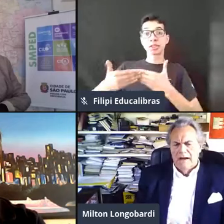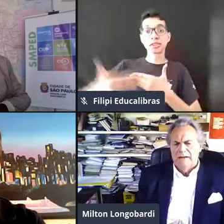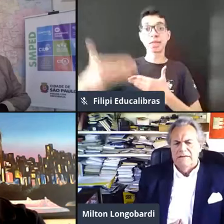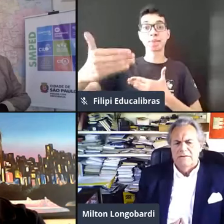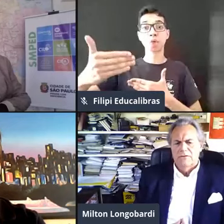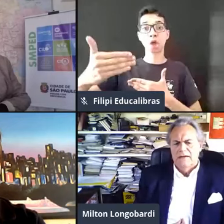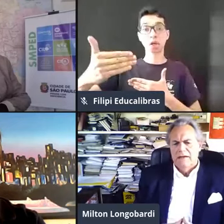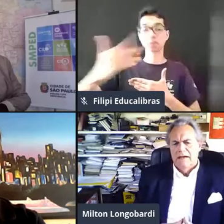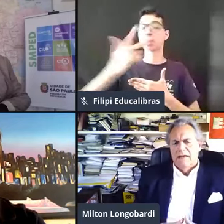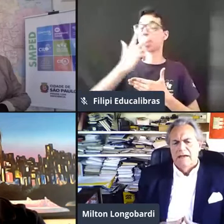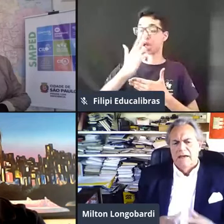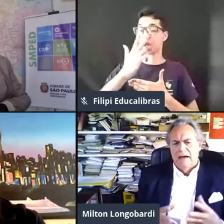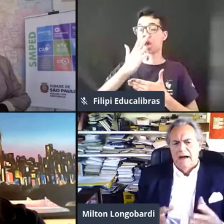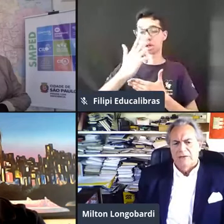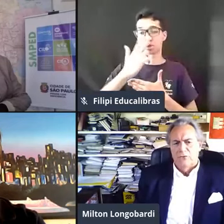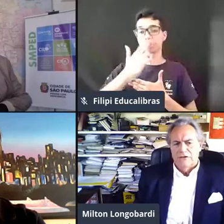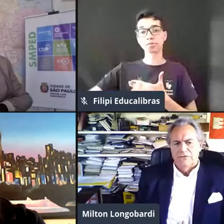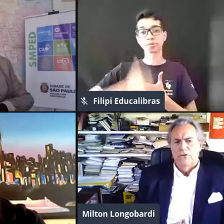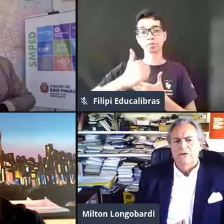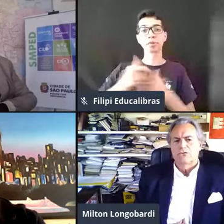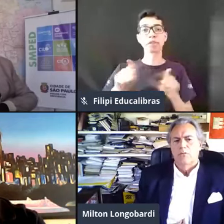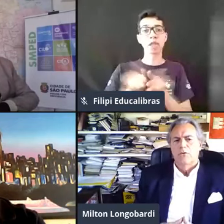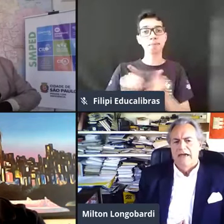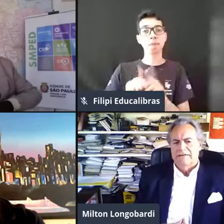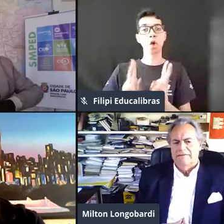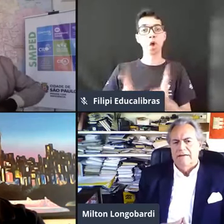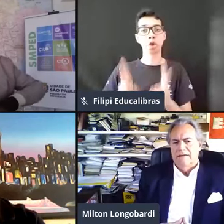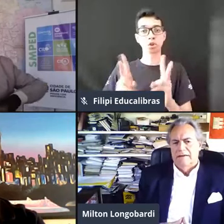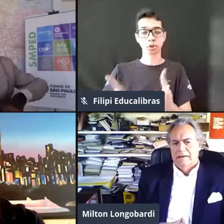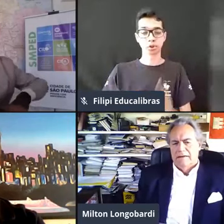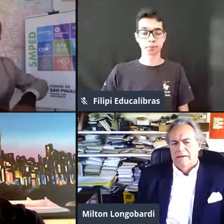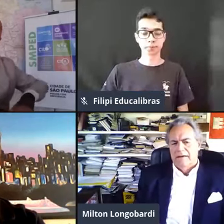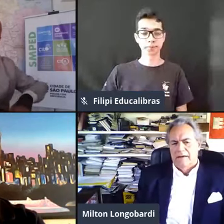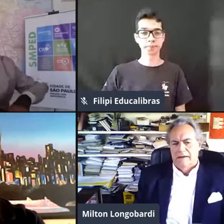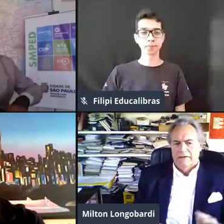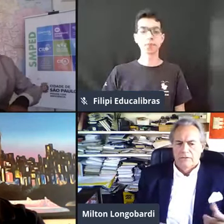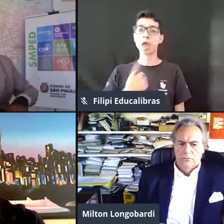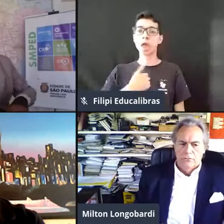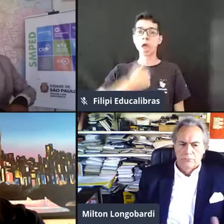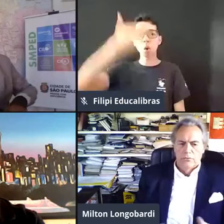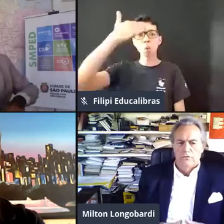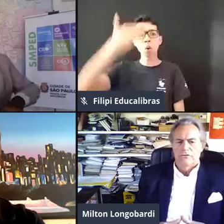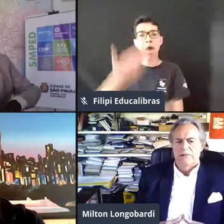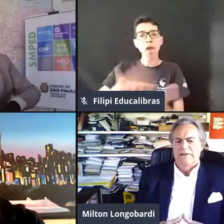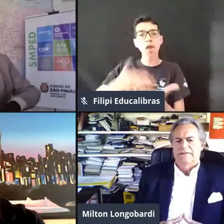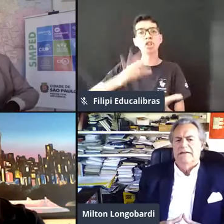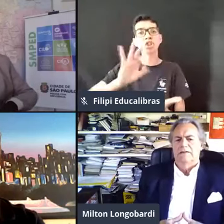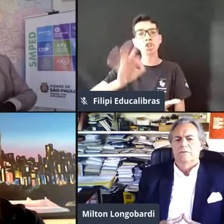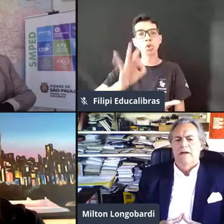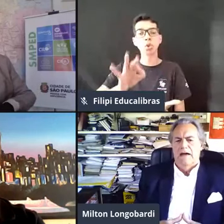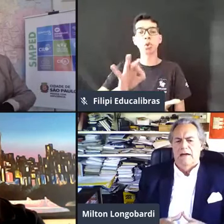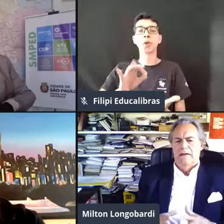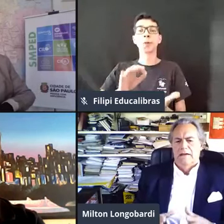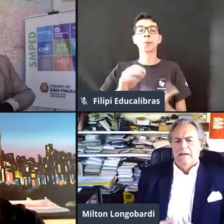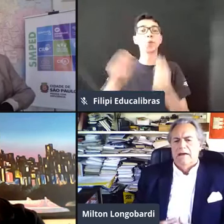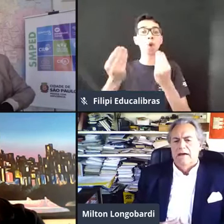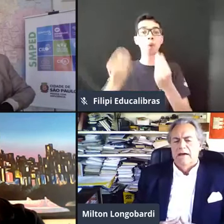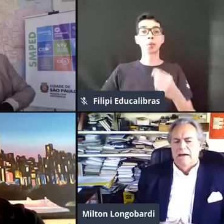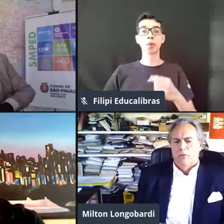Então, acredito que atuações como essa que o Bruno está fazendo